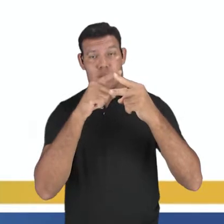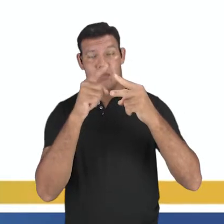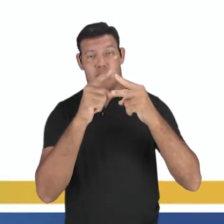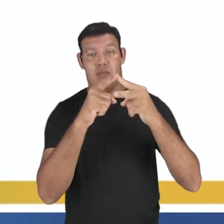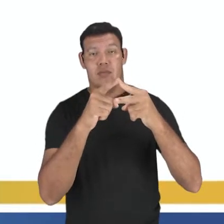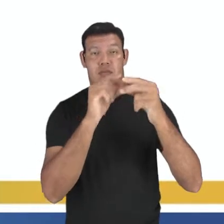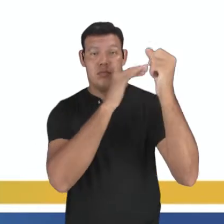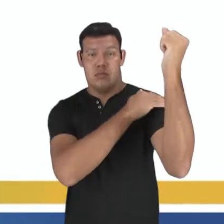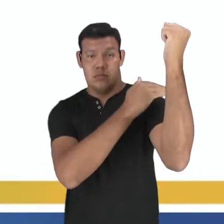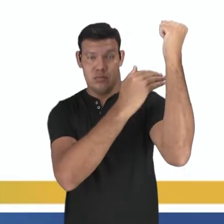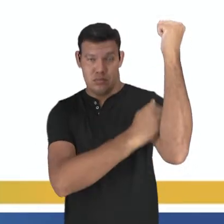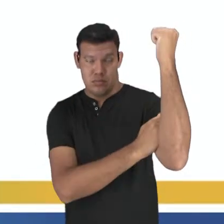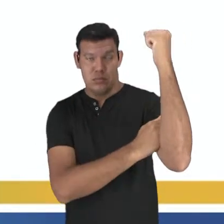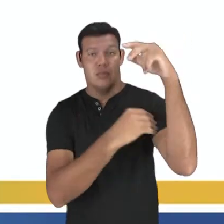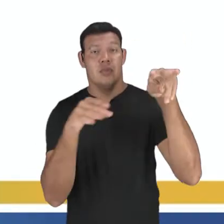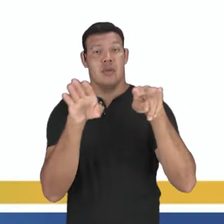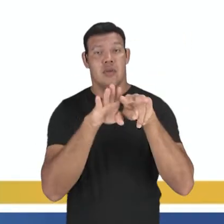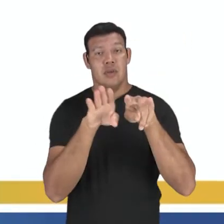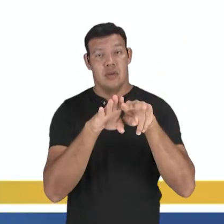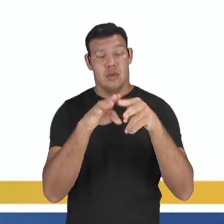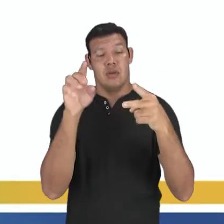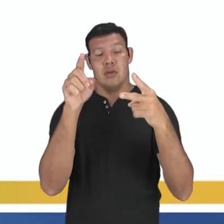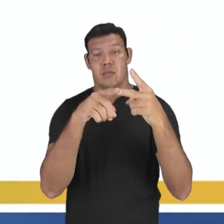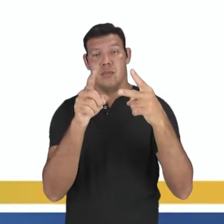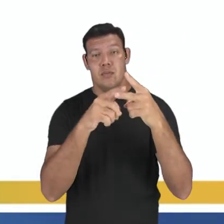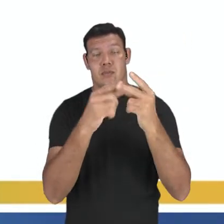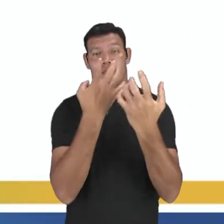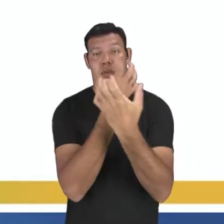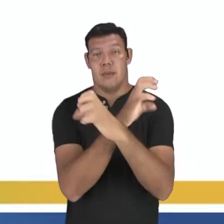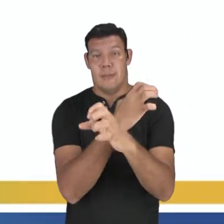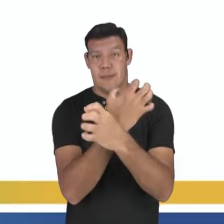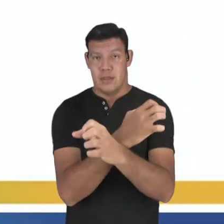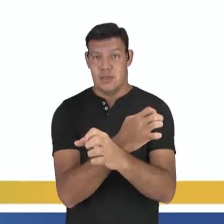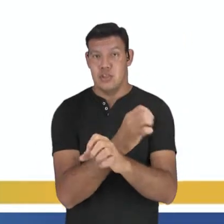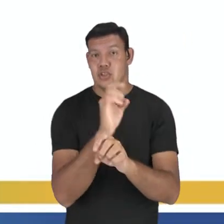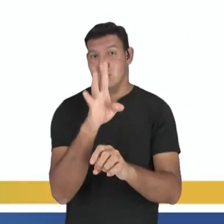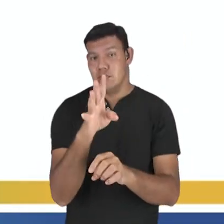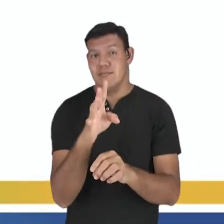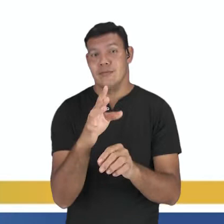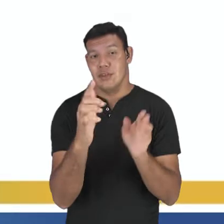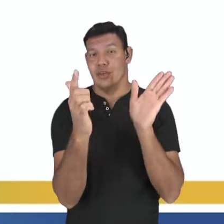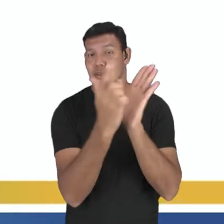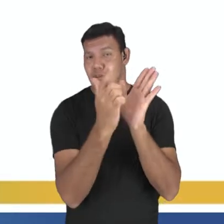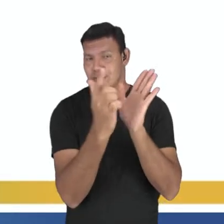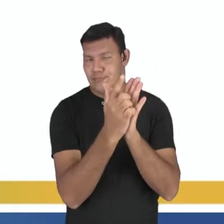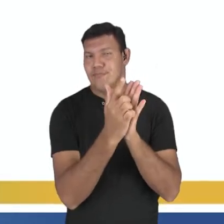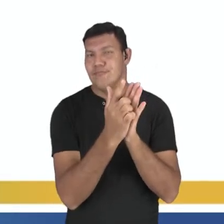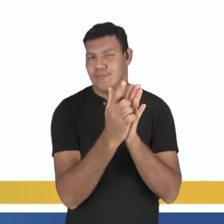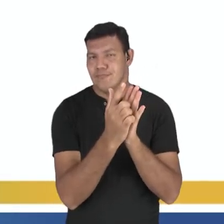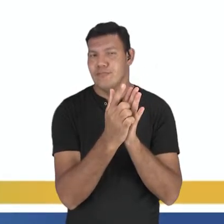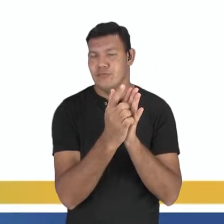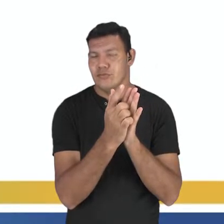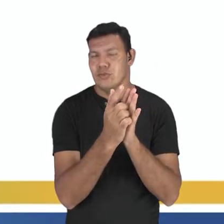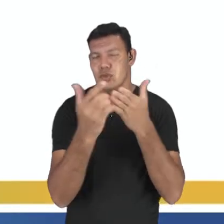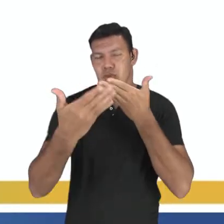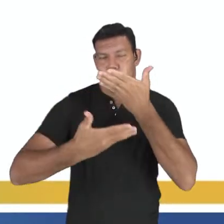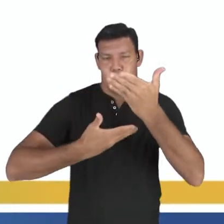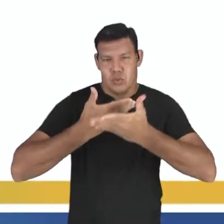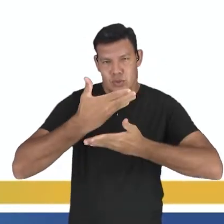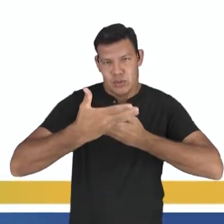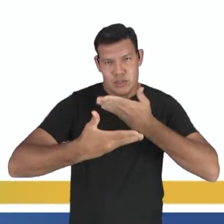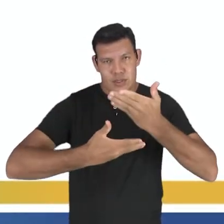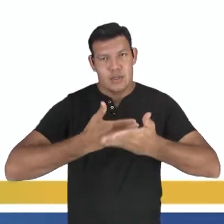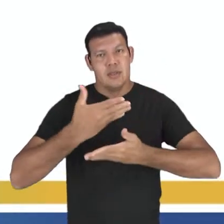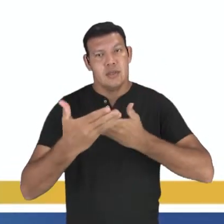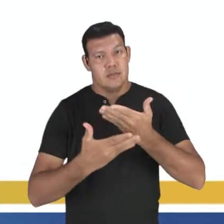muscular e o sistema esquelético. Mas é claro, que para eles funcionarem, eles vão precisar da ação correta e do bom